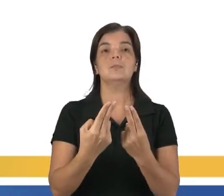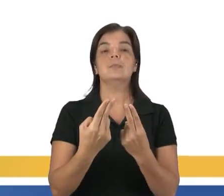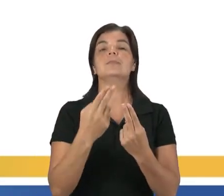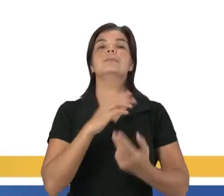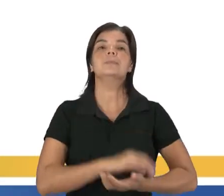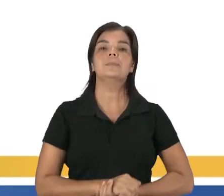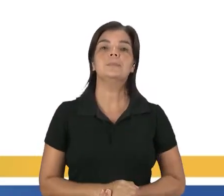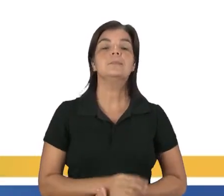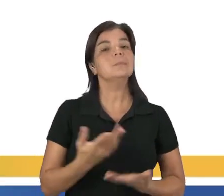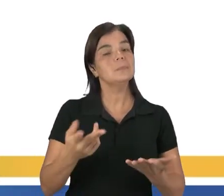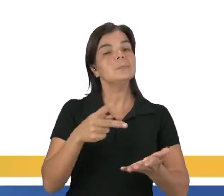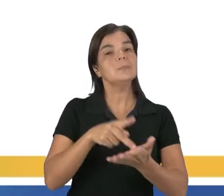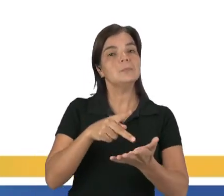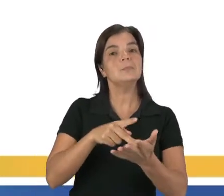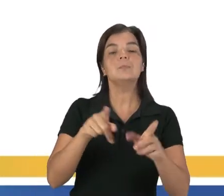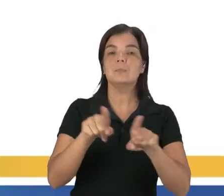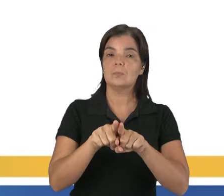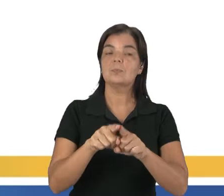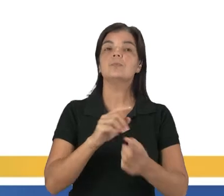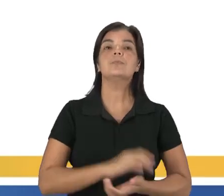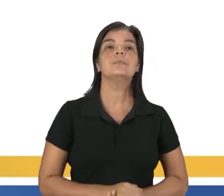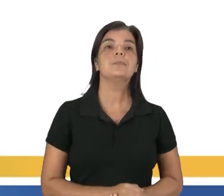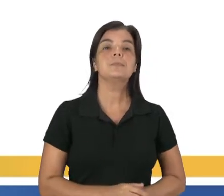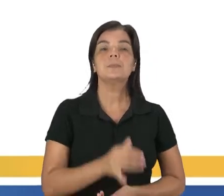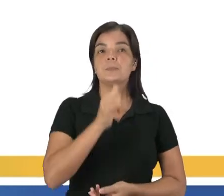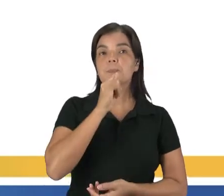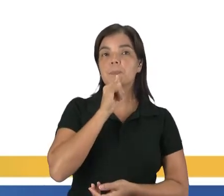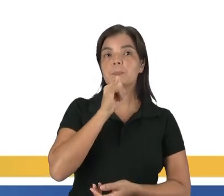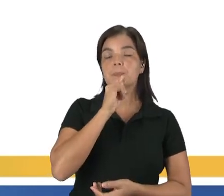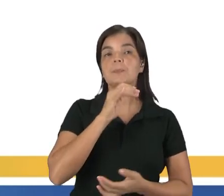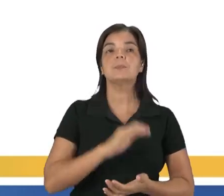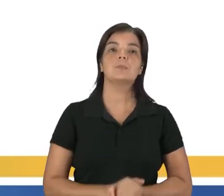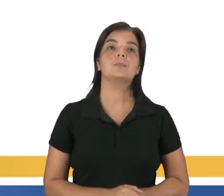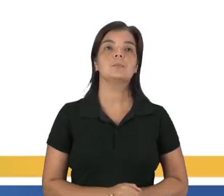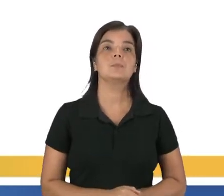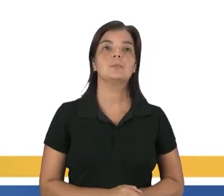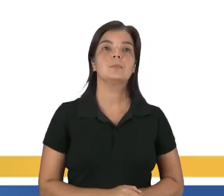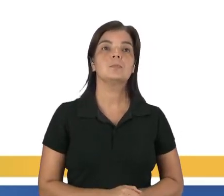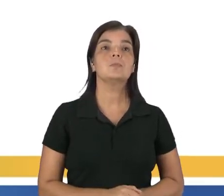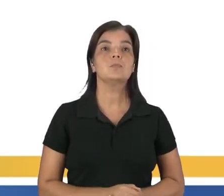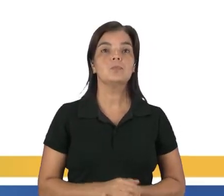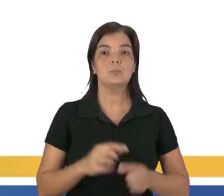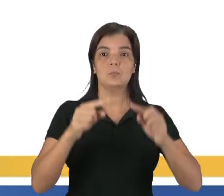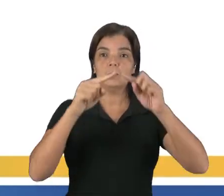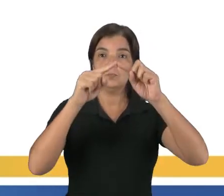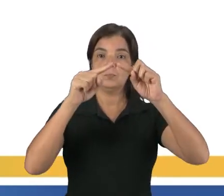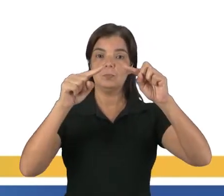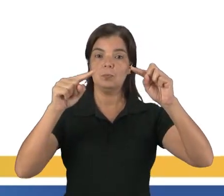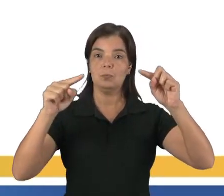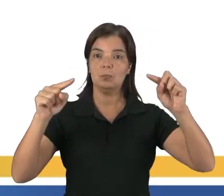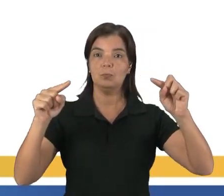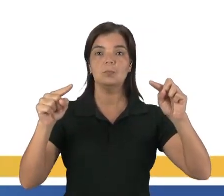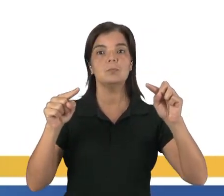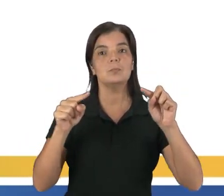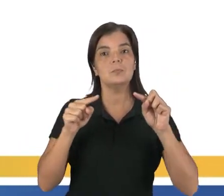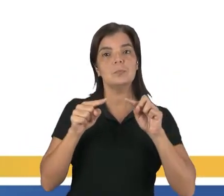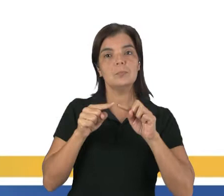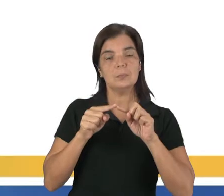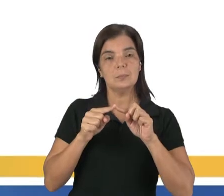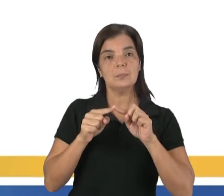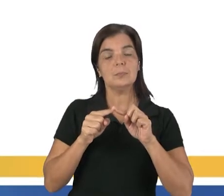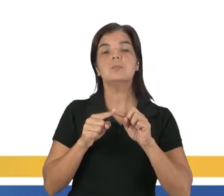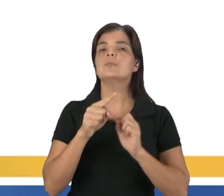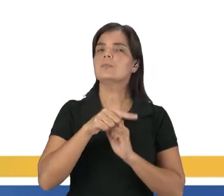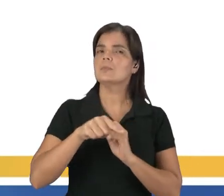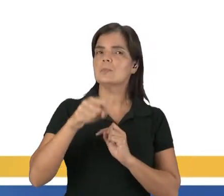lados iguais. Na verdade, congruência e igualdade é a mesma coisa, tá bom? Então, nós temos aqui um exemplo de losango,